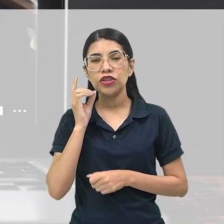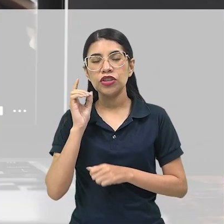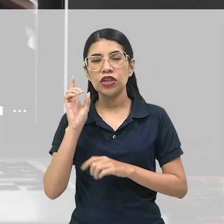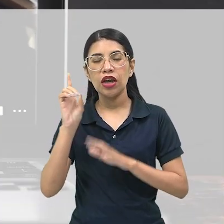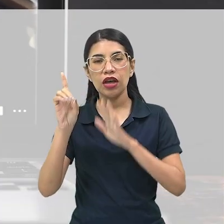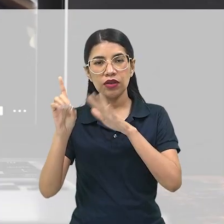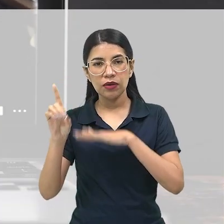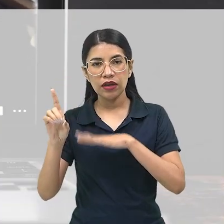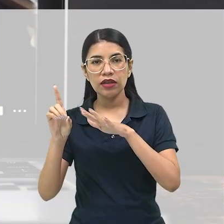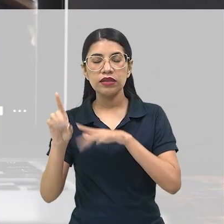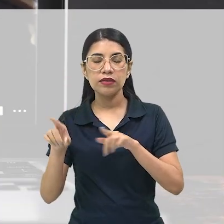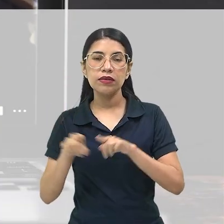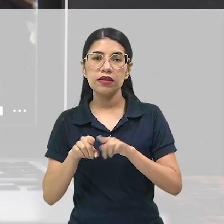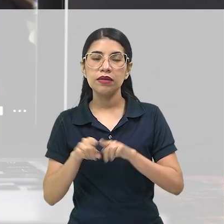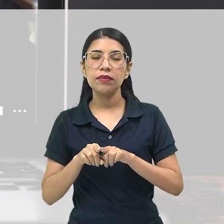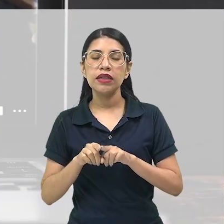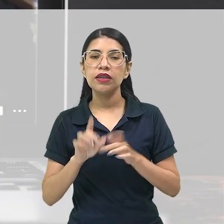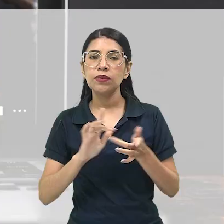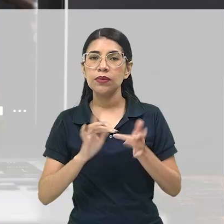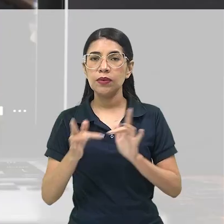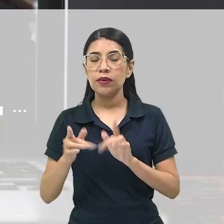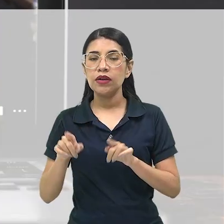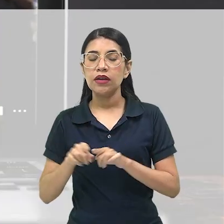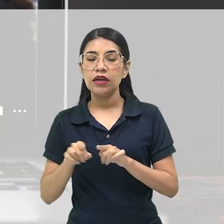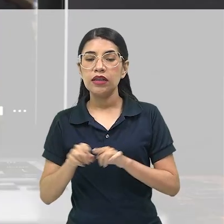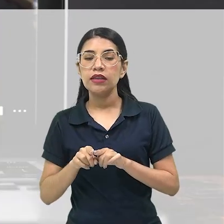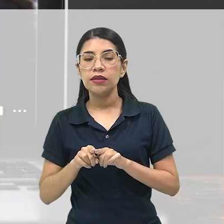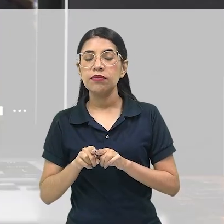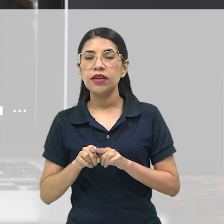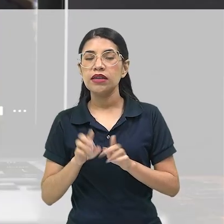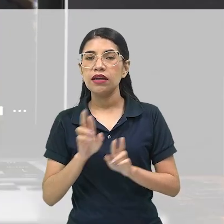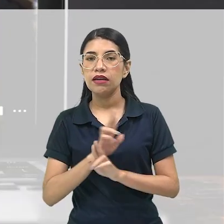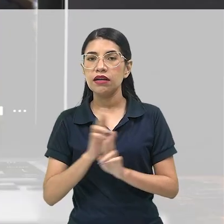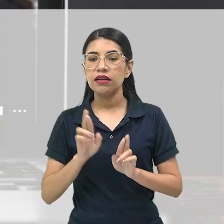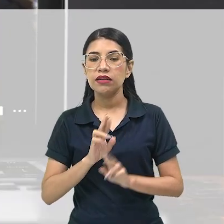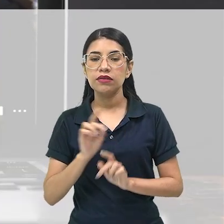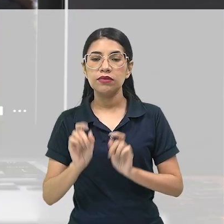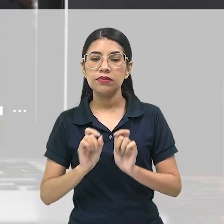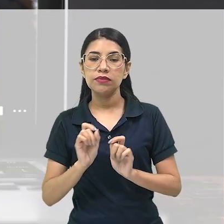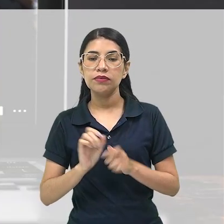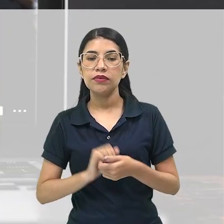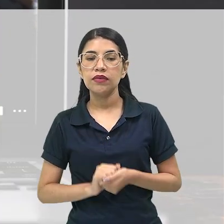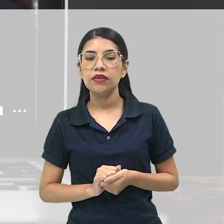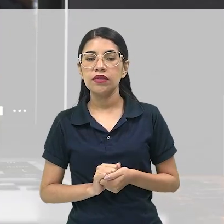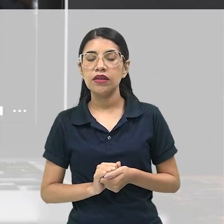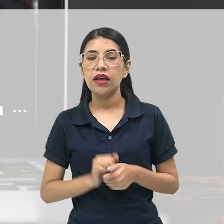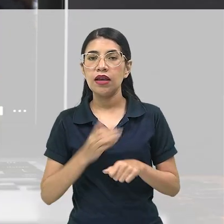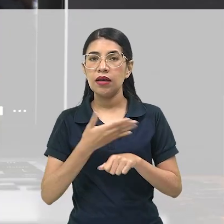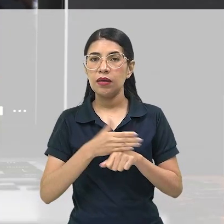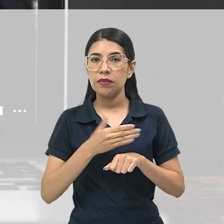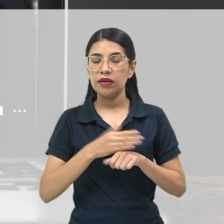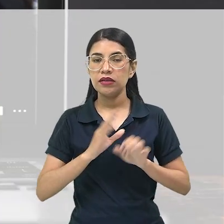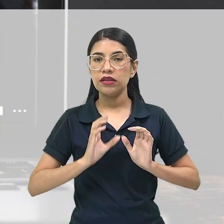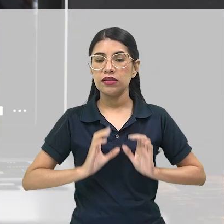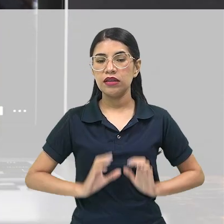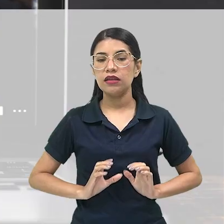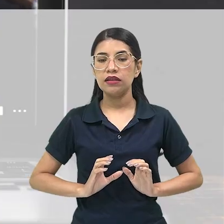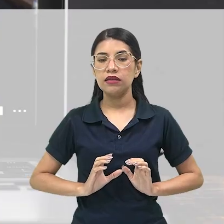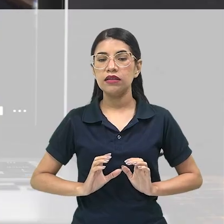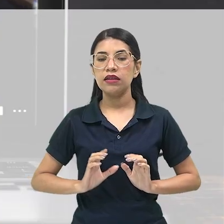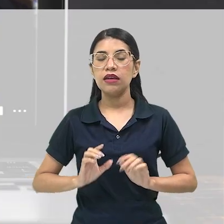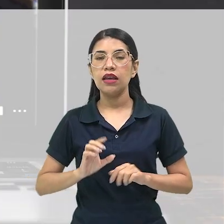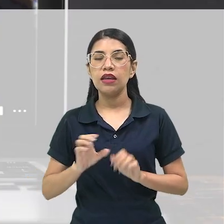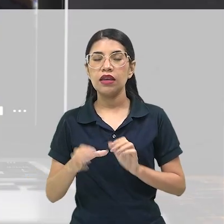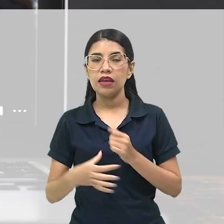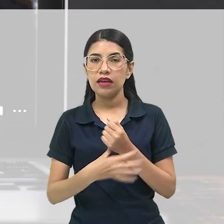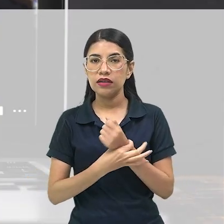tantos outros. E é nesse contexto essa plena relação entre o exercício da cidadania, garantido pela